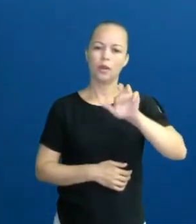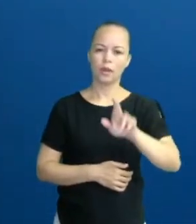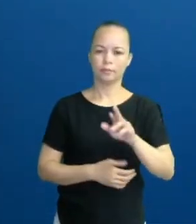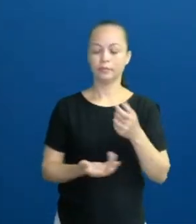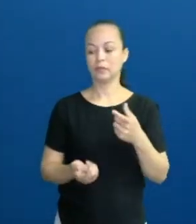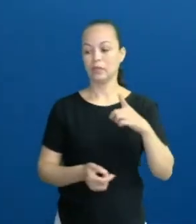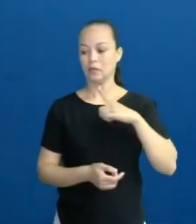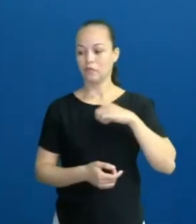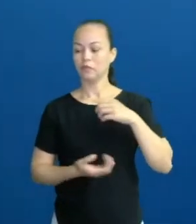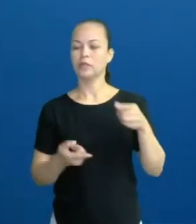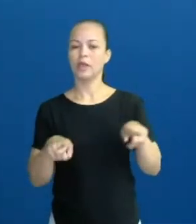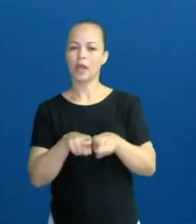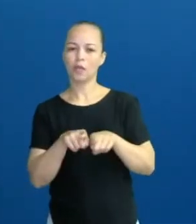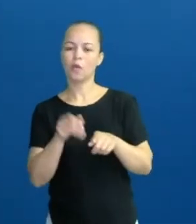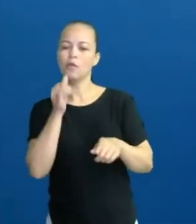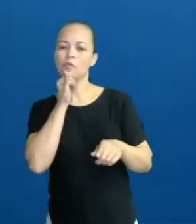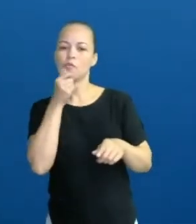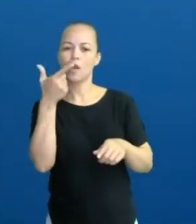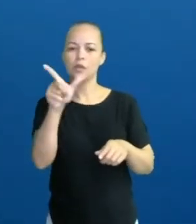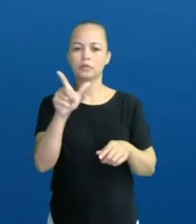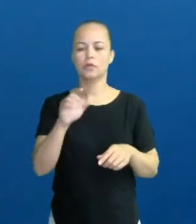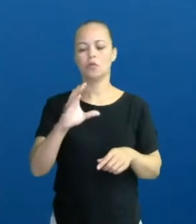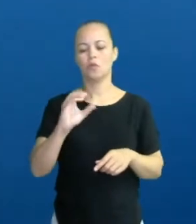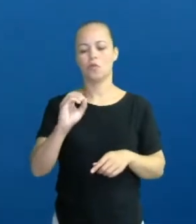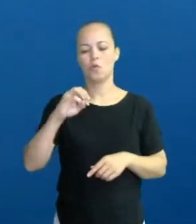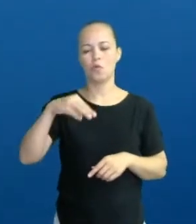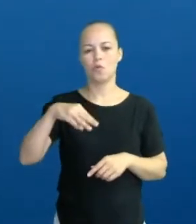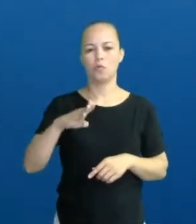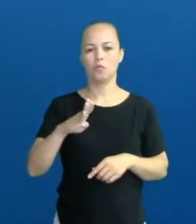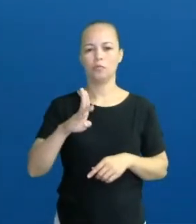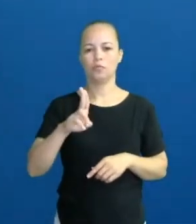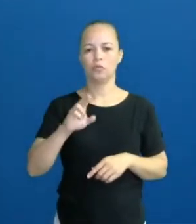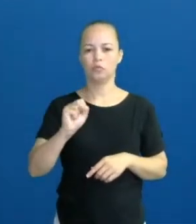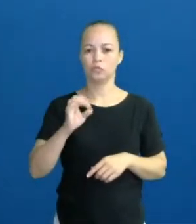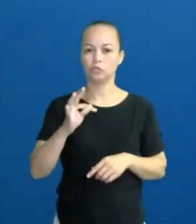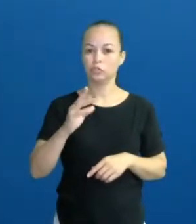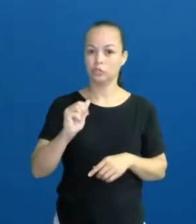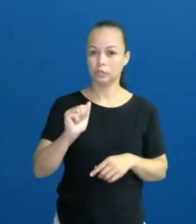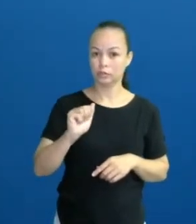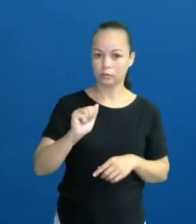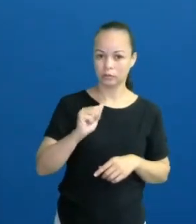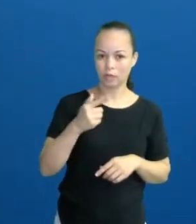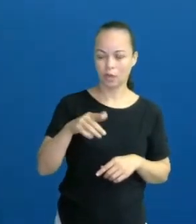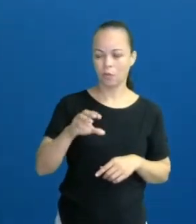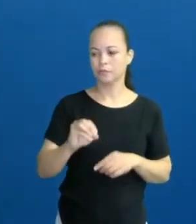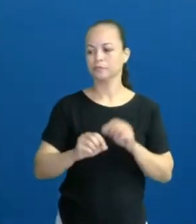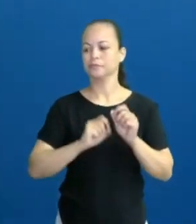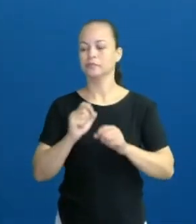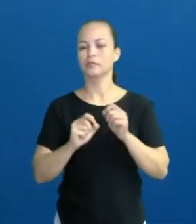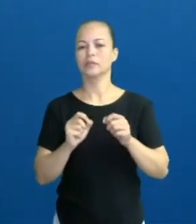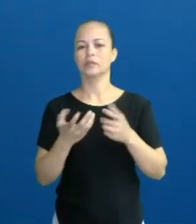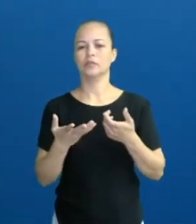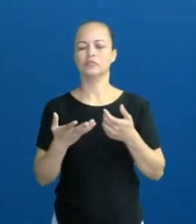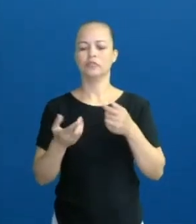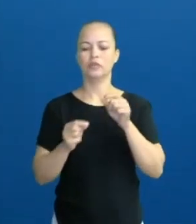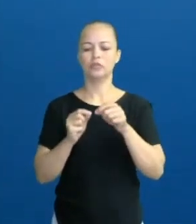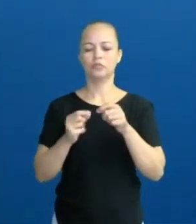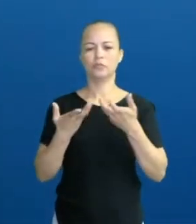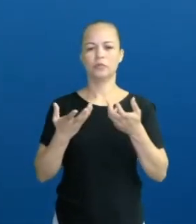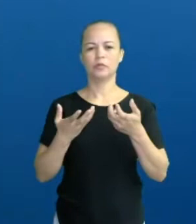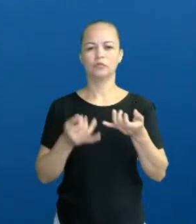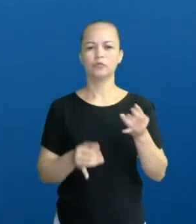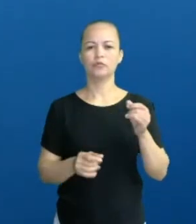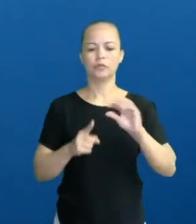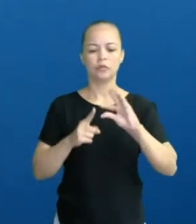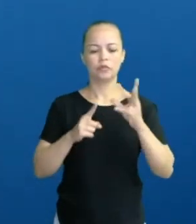combustão. E só para fazer aqui um adendo, só para trazer aqui uma informação. Isso aqui muito lembra de uma coisa que a gente chama de quê, gente? De fenômeno físico.